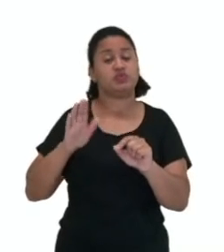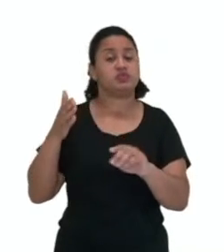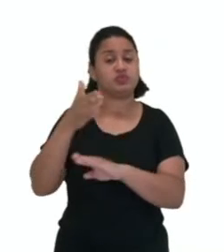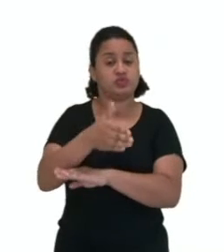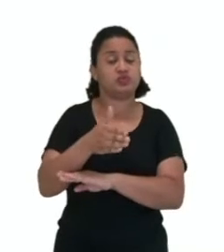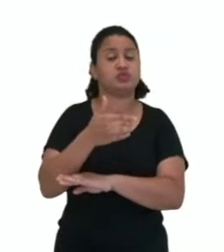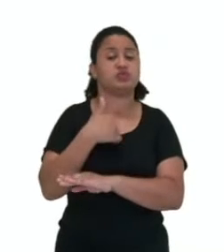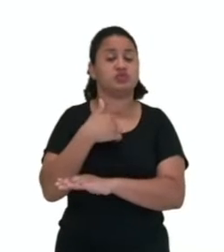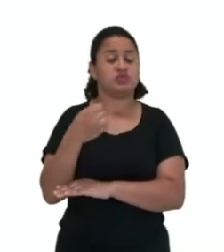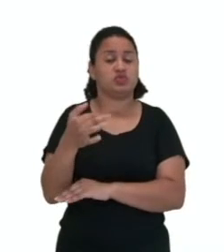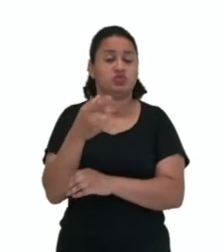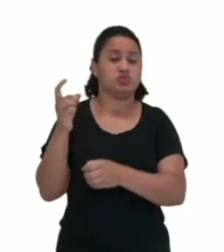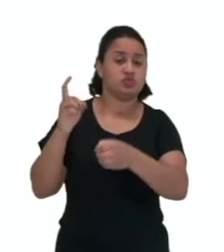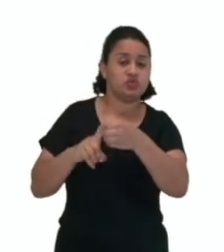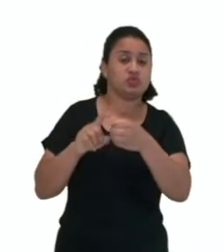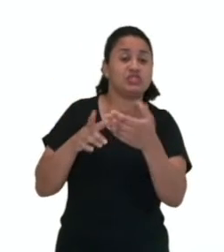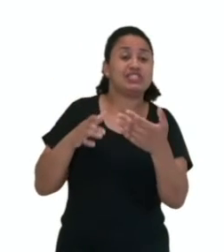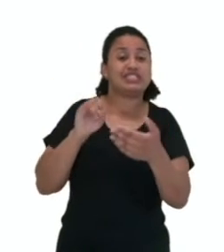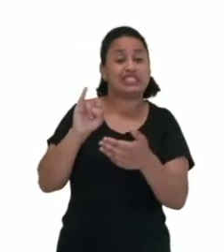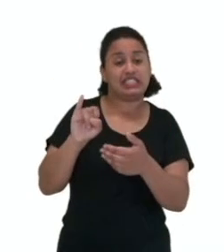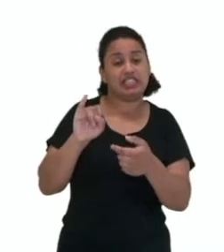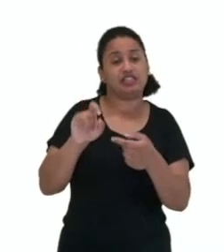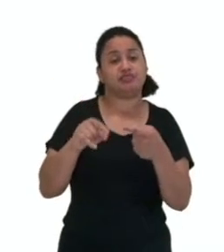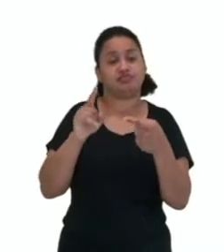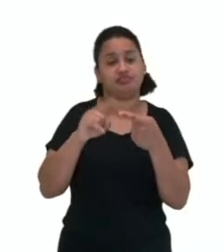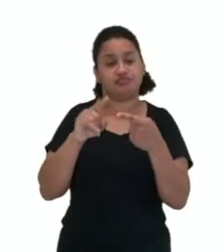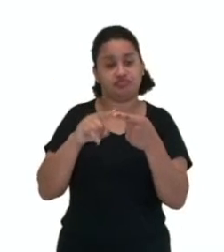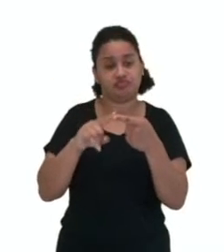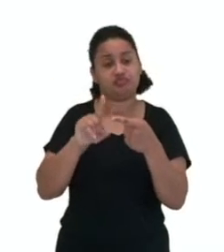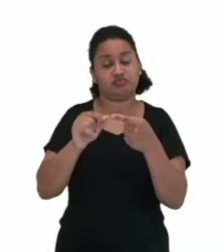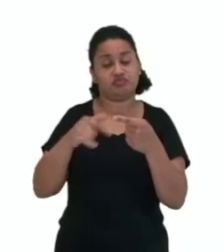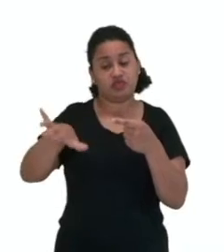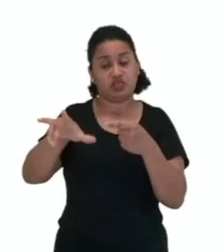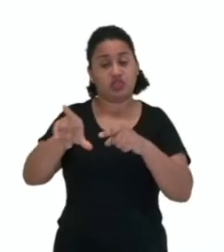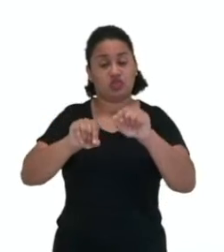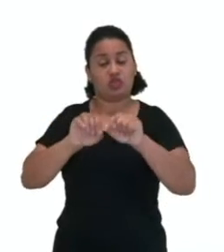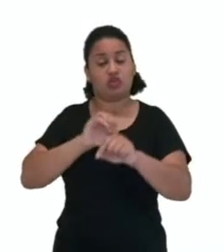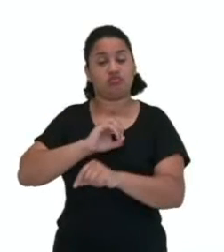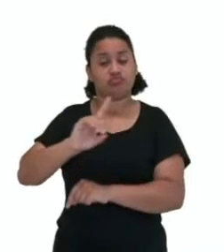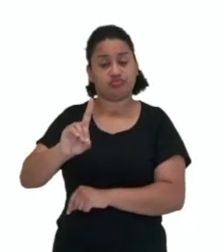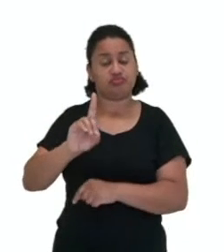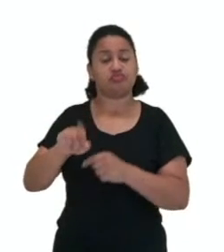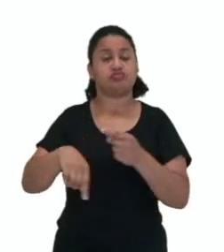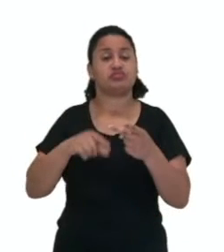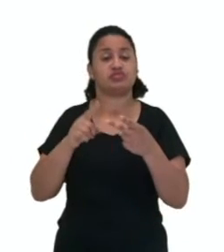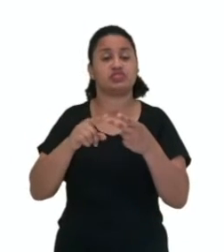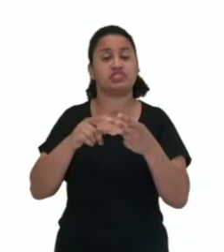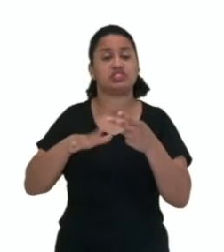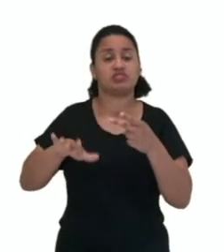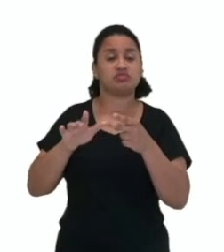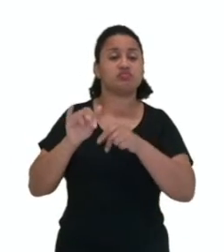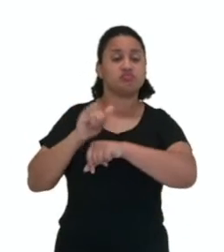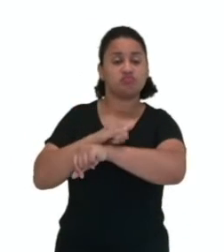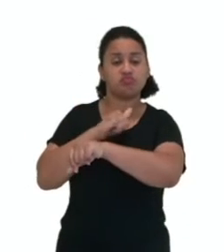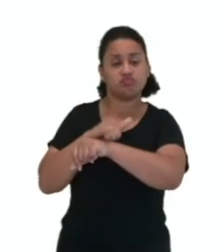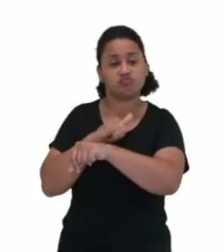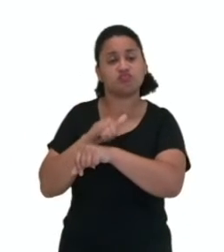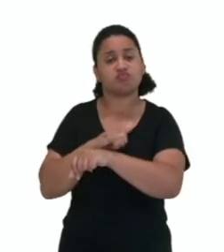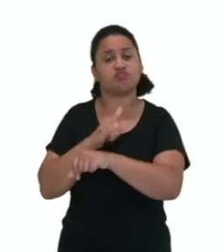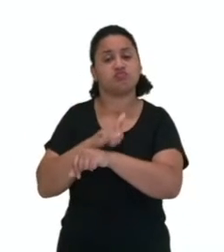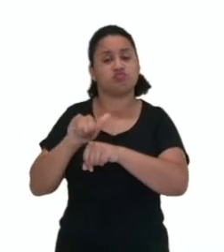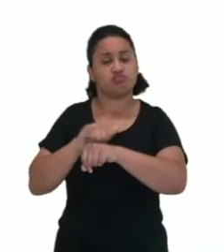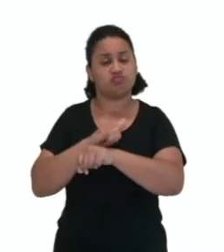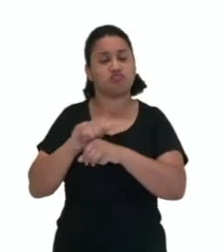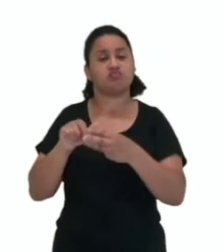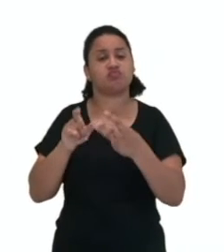de um novo sócio quando? Por decisão da diretoria, por razões técnicas, para